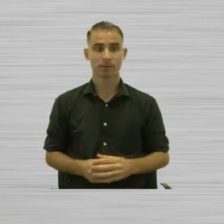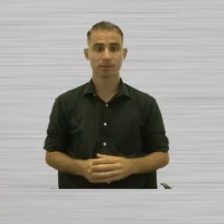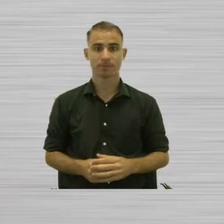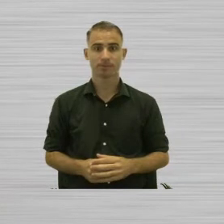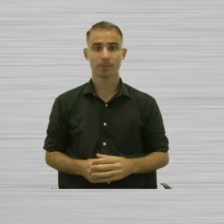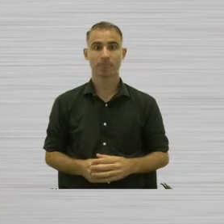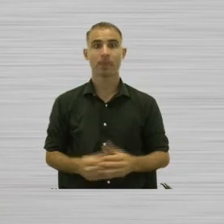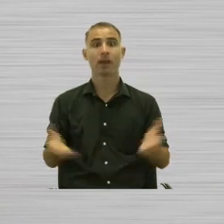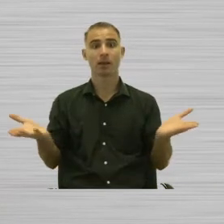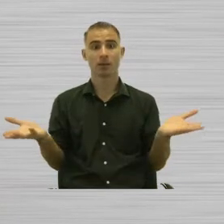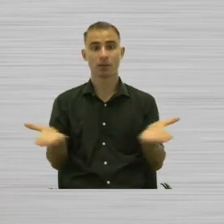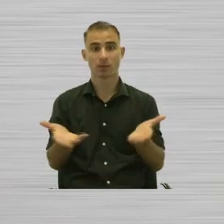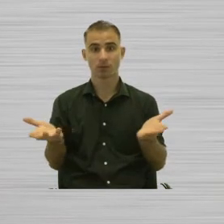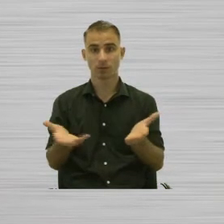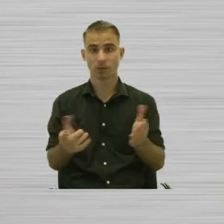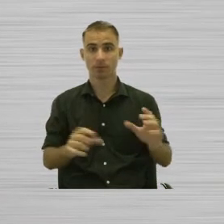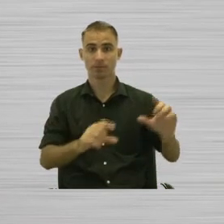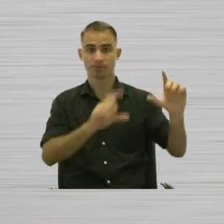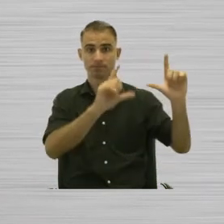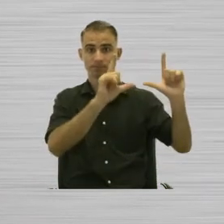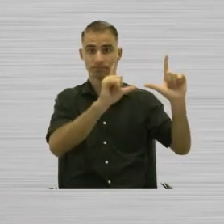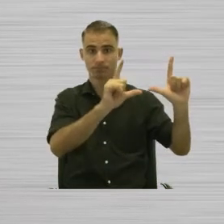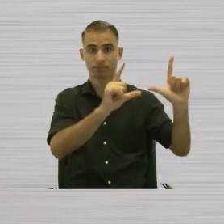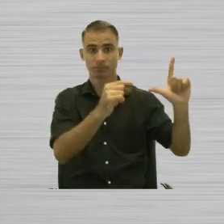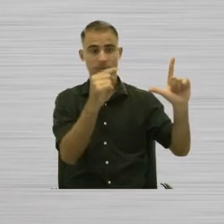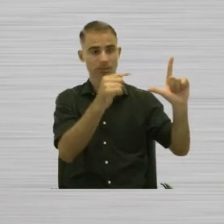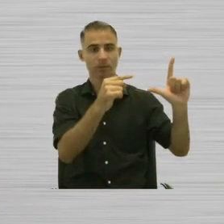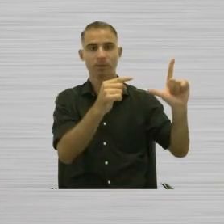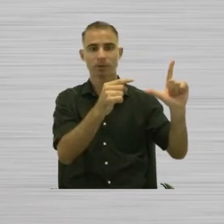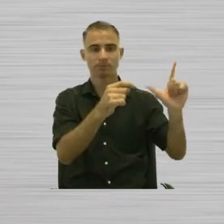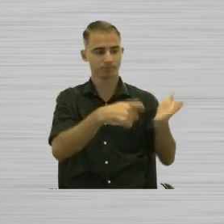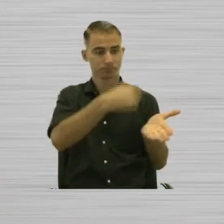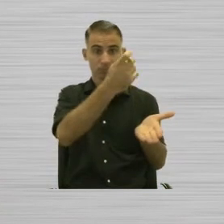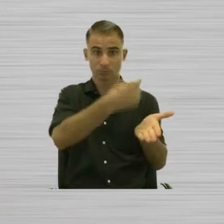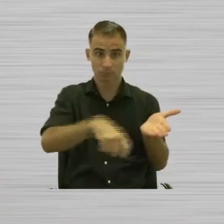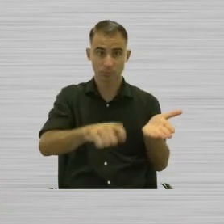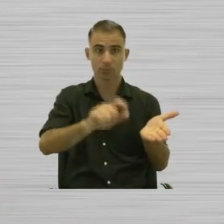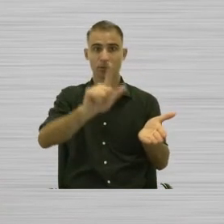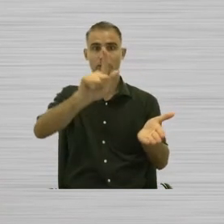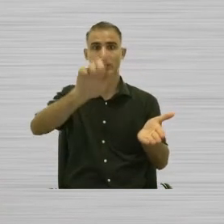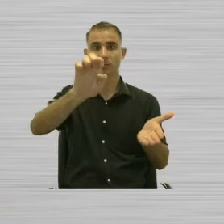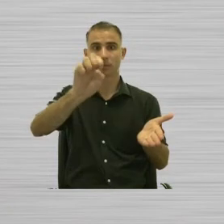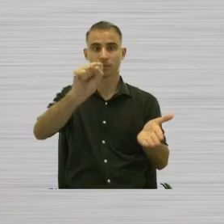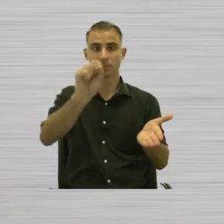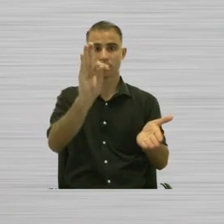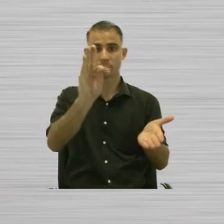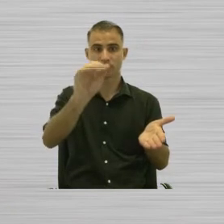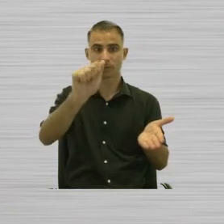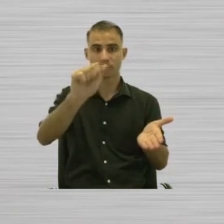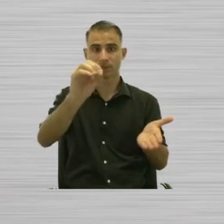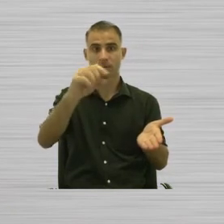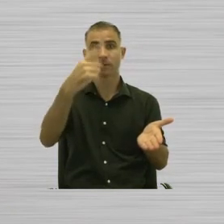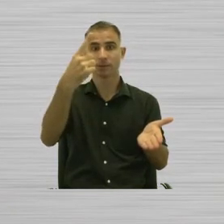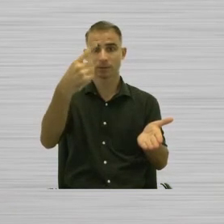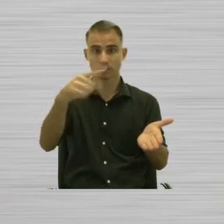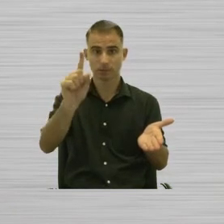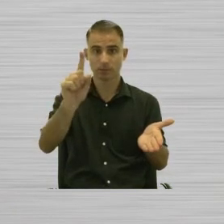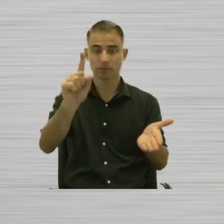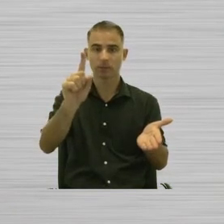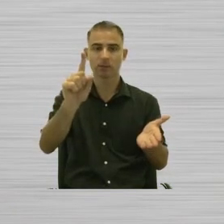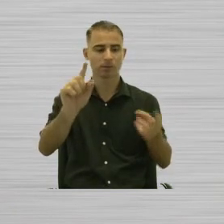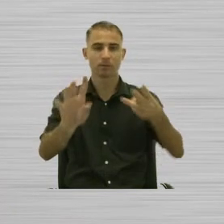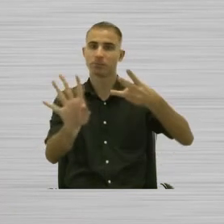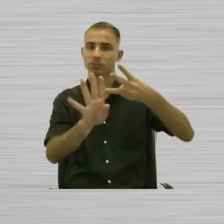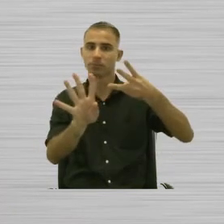Aqui são os repasses com o contrato de gestão. A gente teve no terceiro